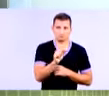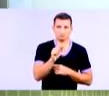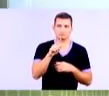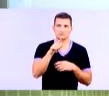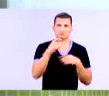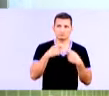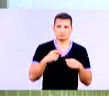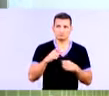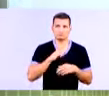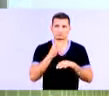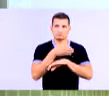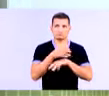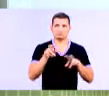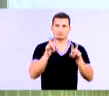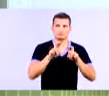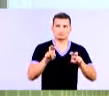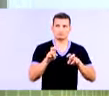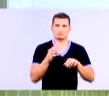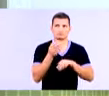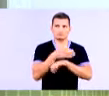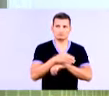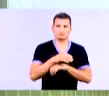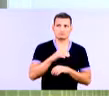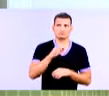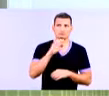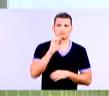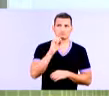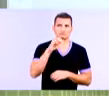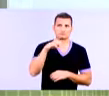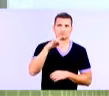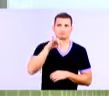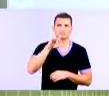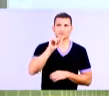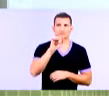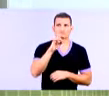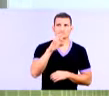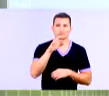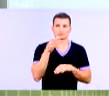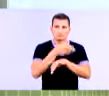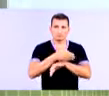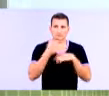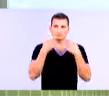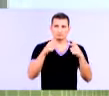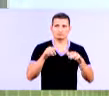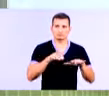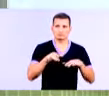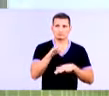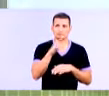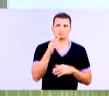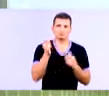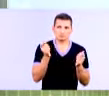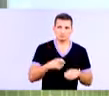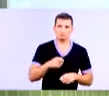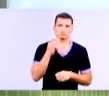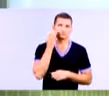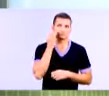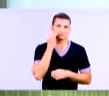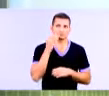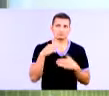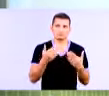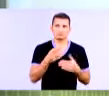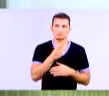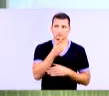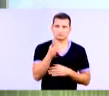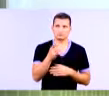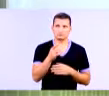precisa ter acesso ao computador, acesso a um compilador, acesso a uma linguagem de programação para você poder testar. Então, para vocês fazerem